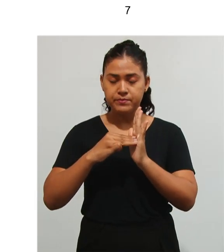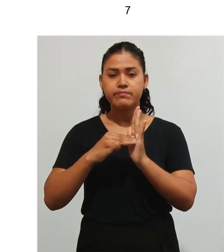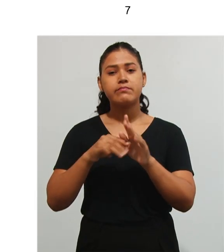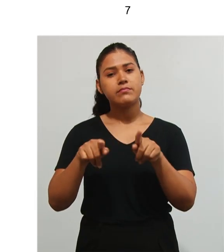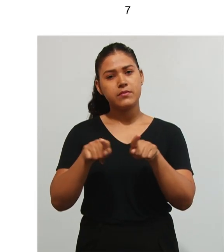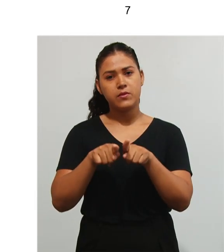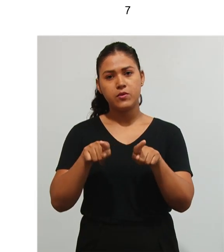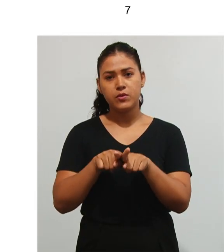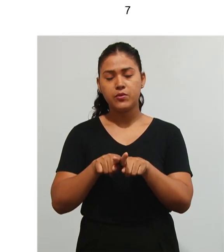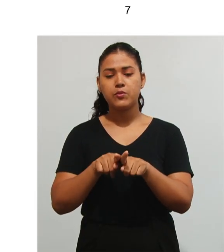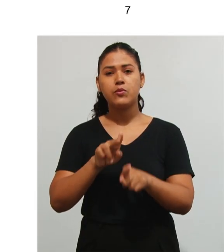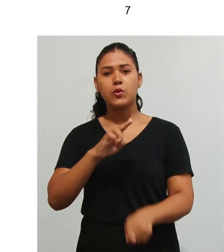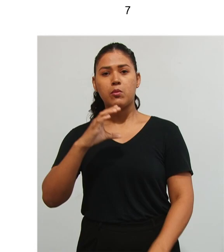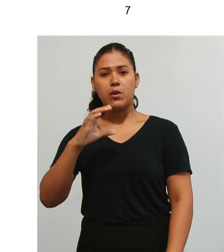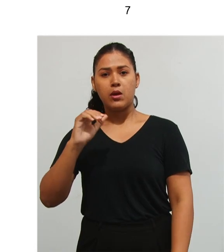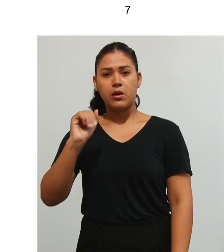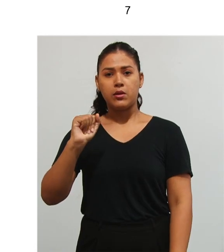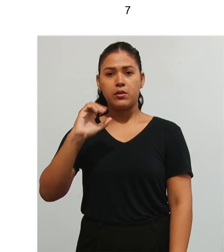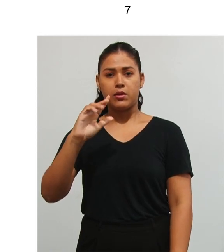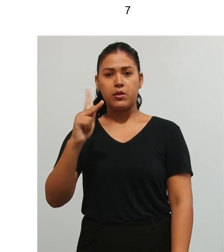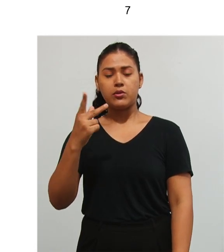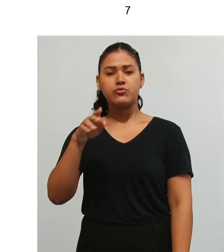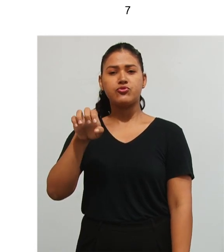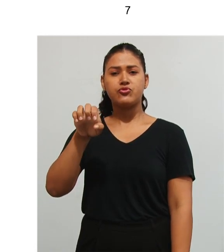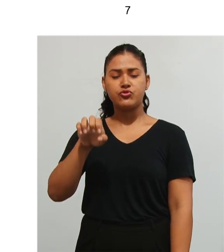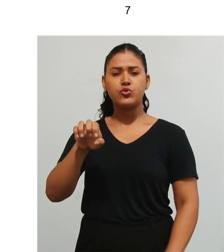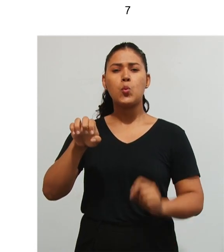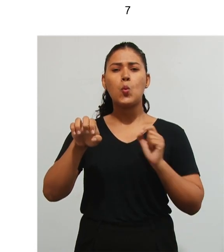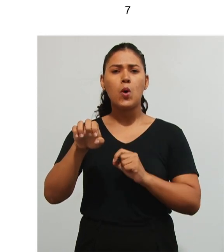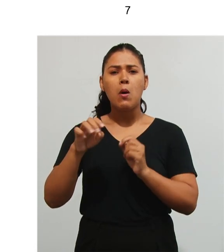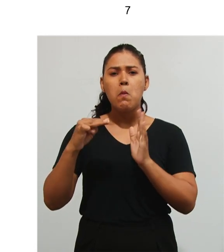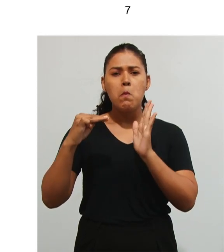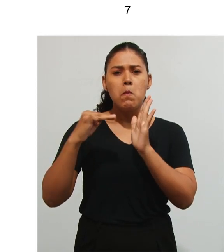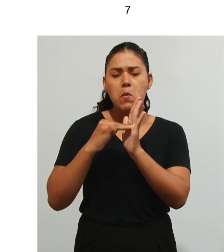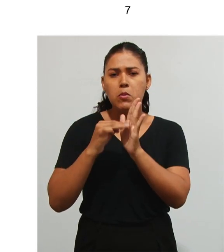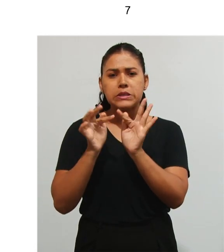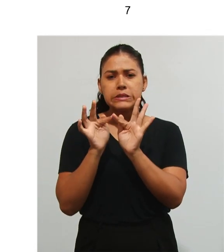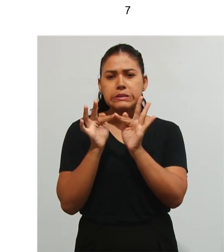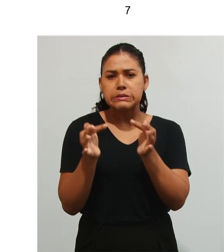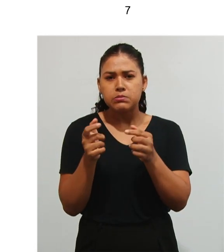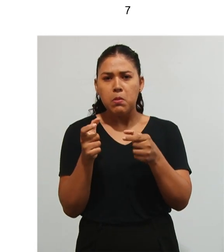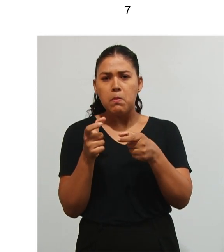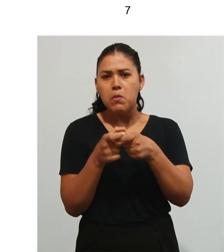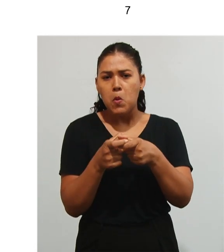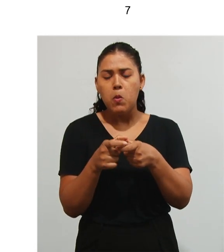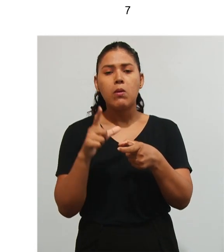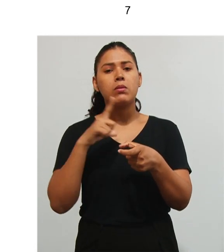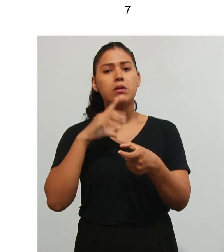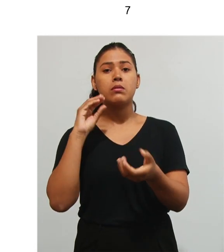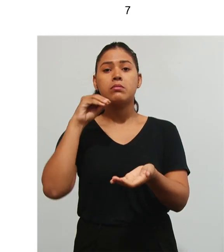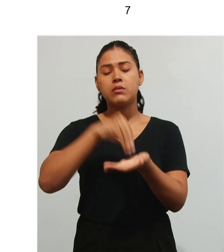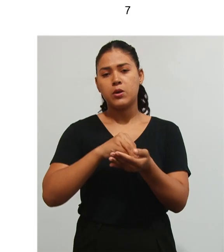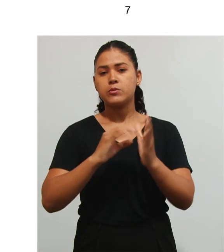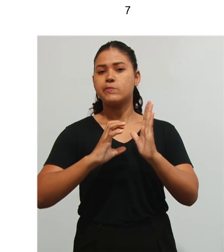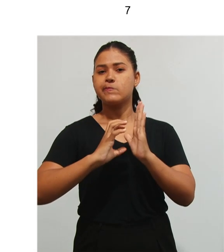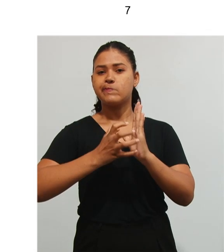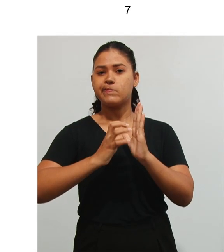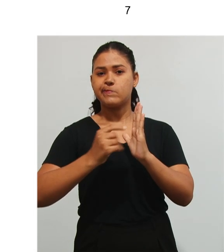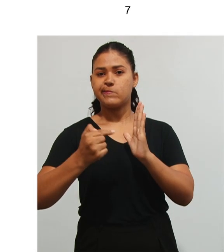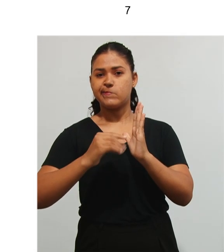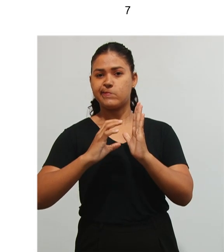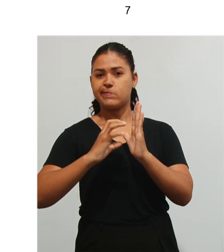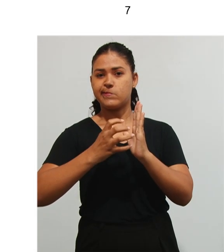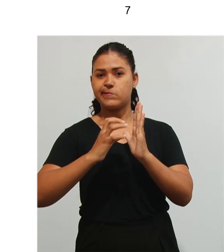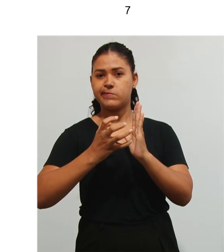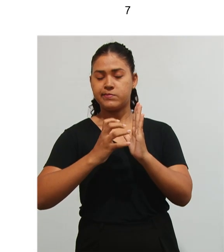volátil é a memória cache, que ela é uma pequena memória que está dentro do processador, tá? Então ela está